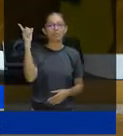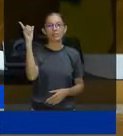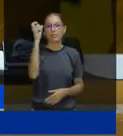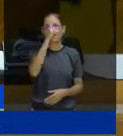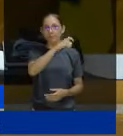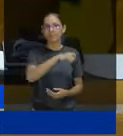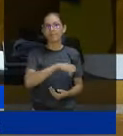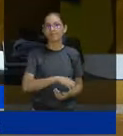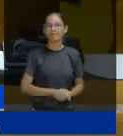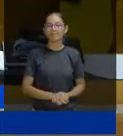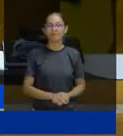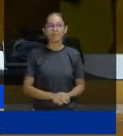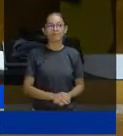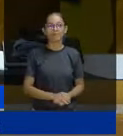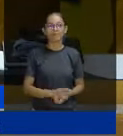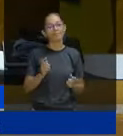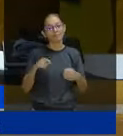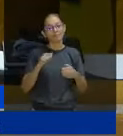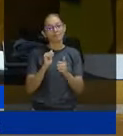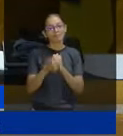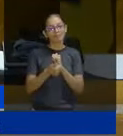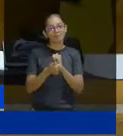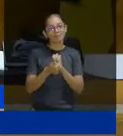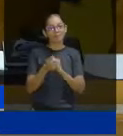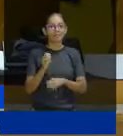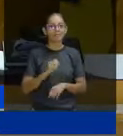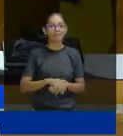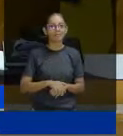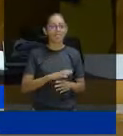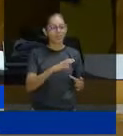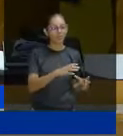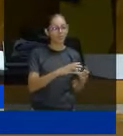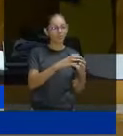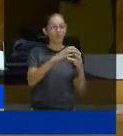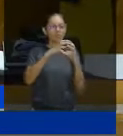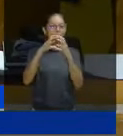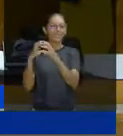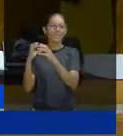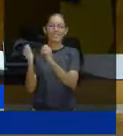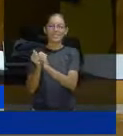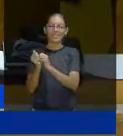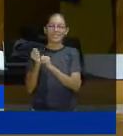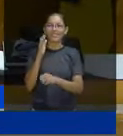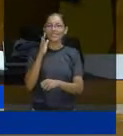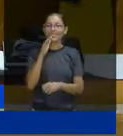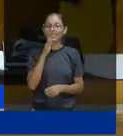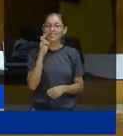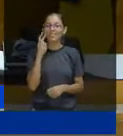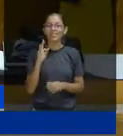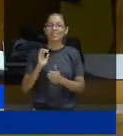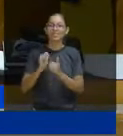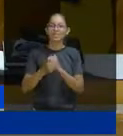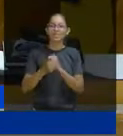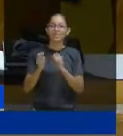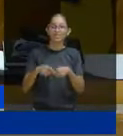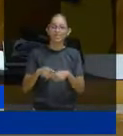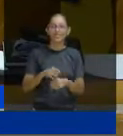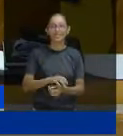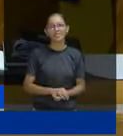fazer essa Paralimpíada em novembro, porque já cai o valor, né? Enfim,